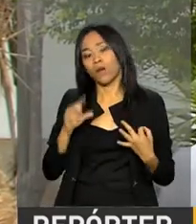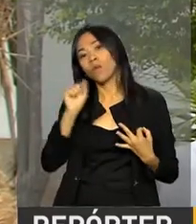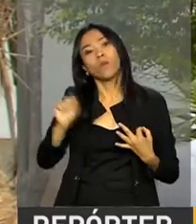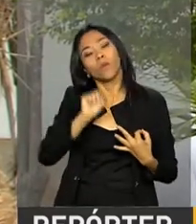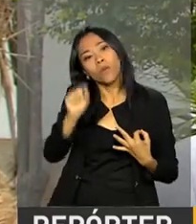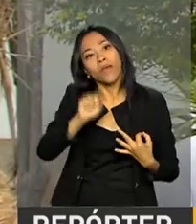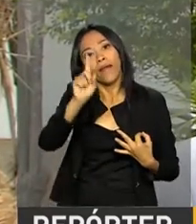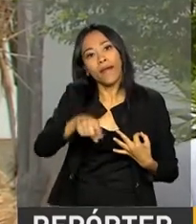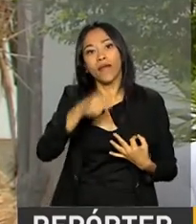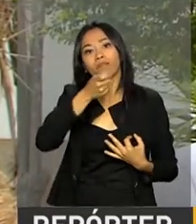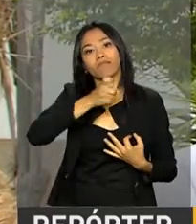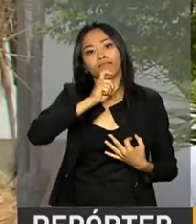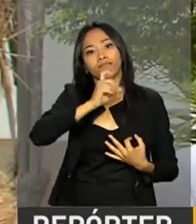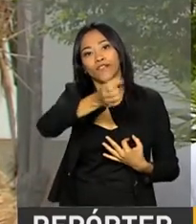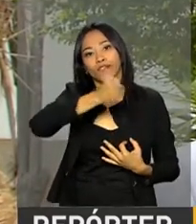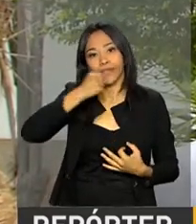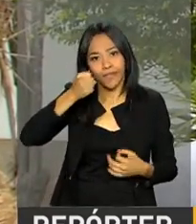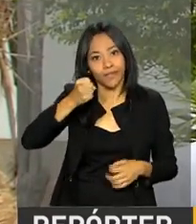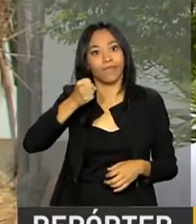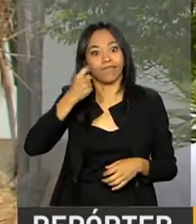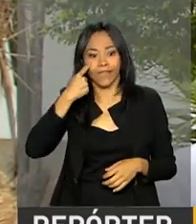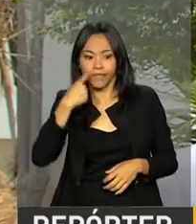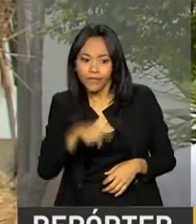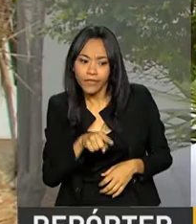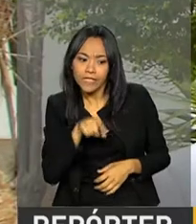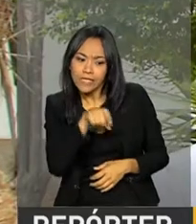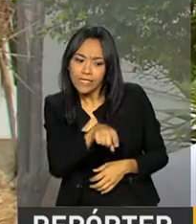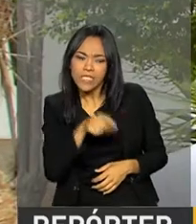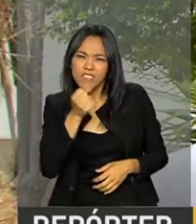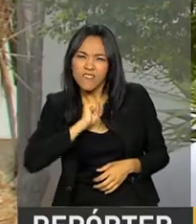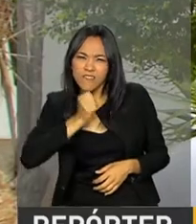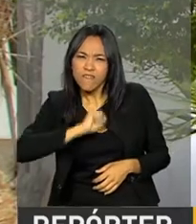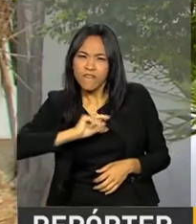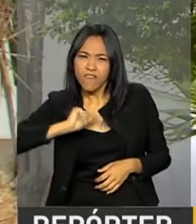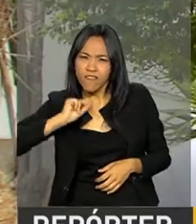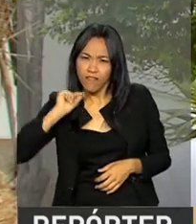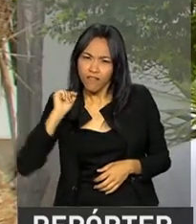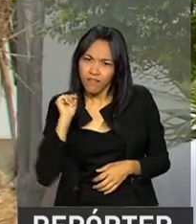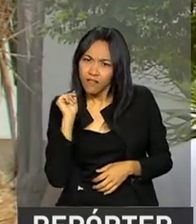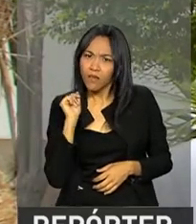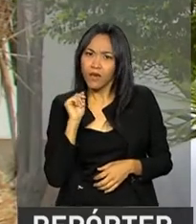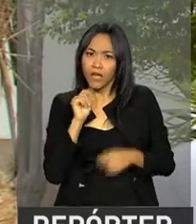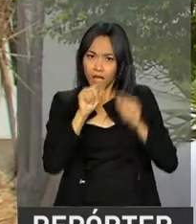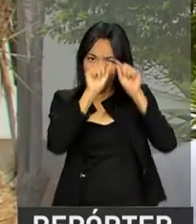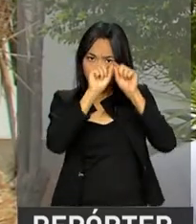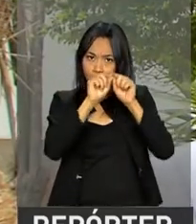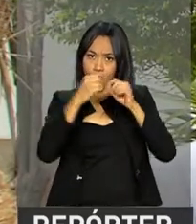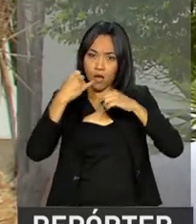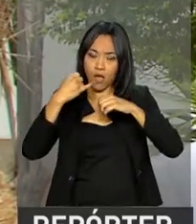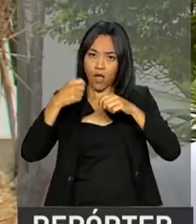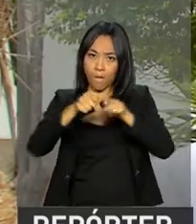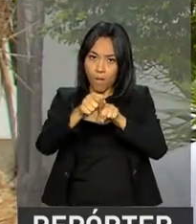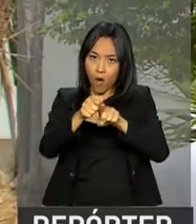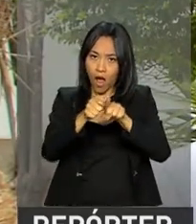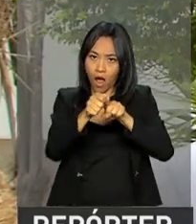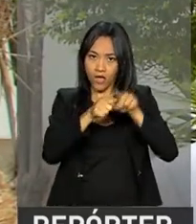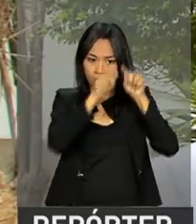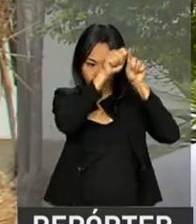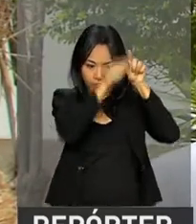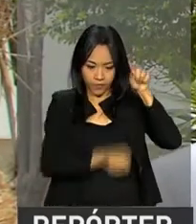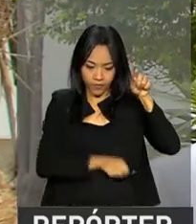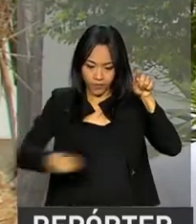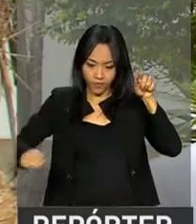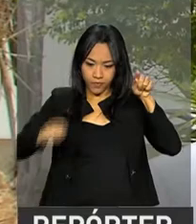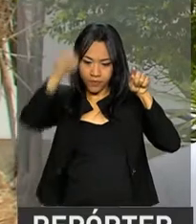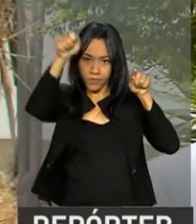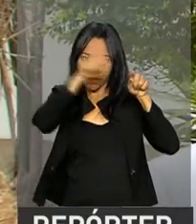funcionamento da geladeira e principalmente se for um aparelho mais antigo as borrachas de vedação da porta têm que ser trocados e deu aquela sendo